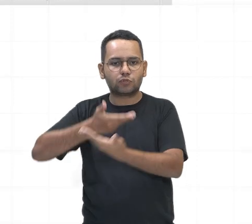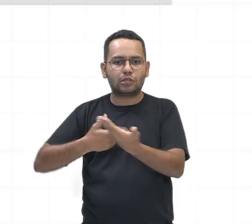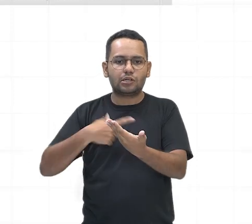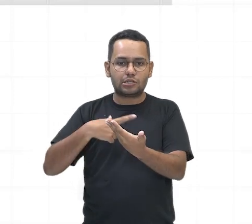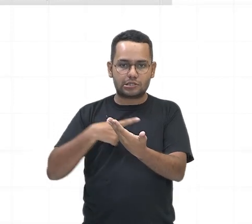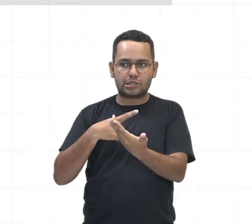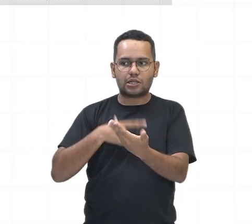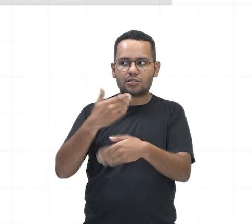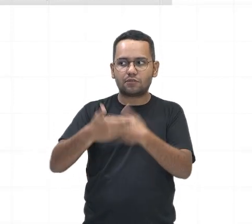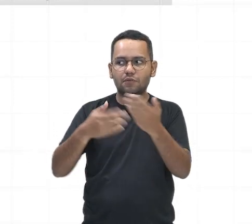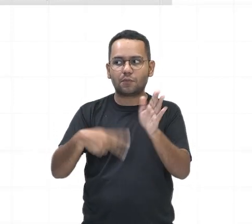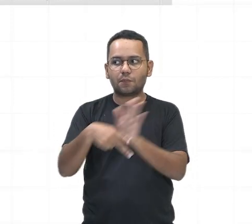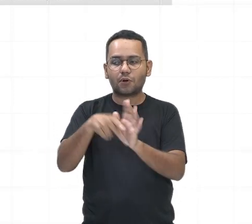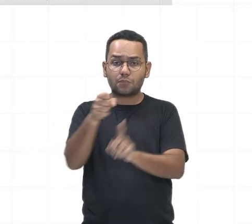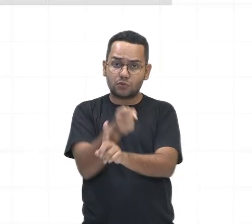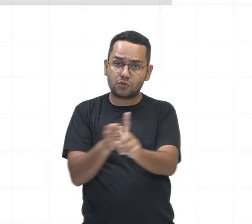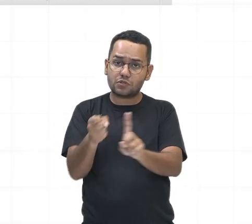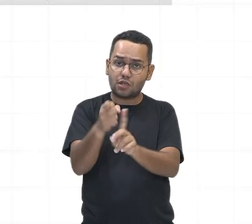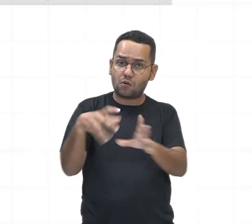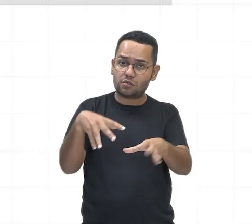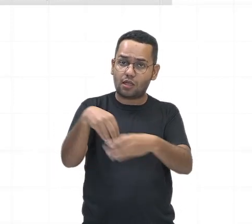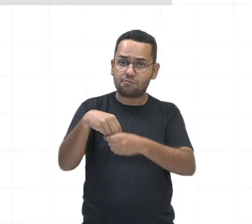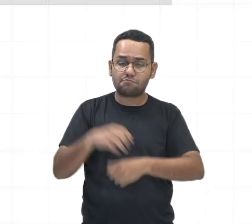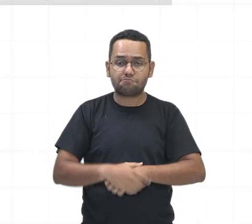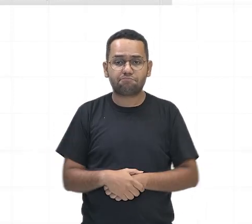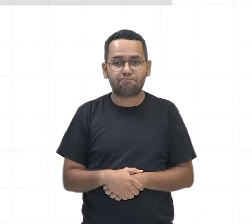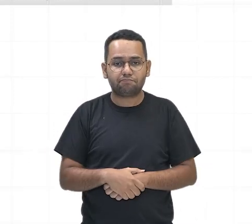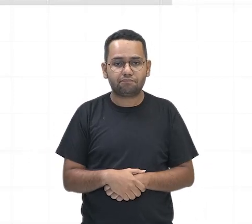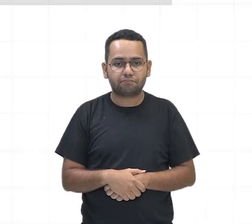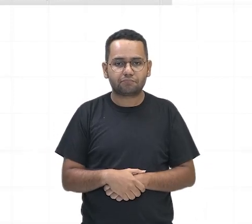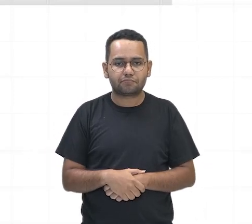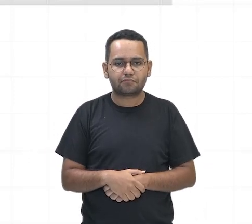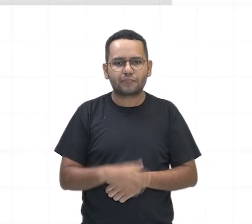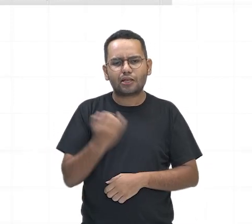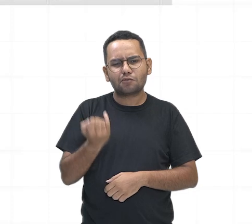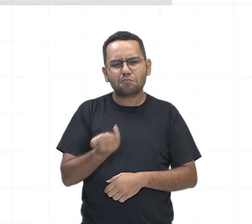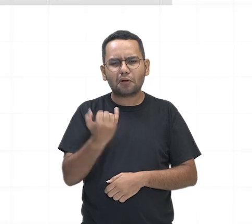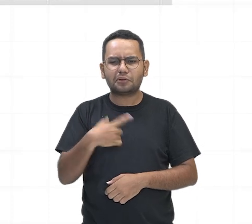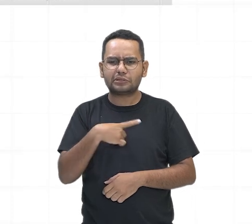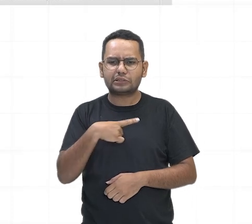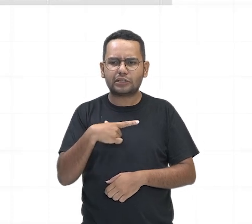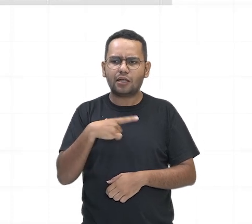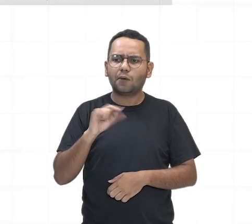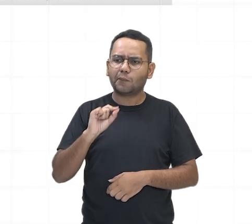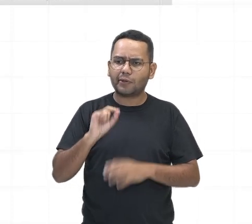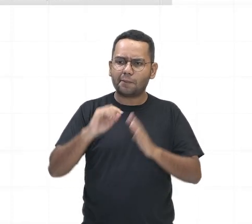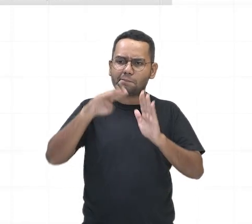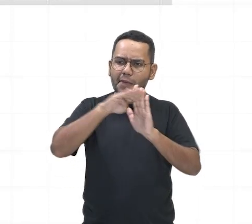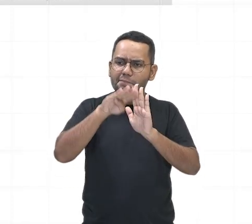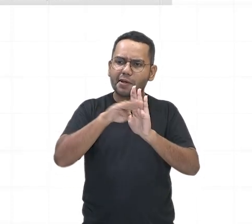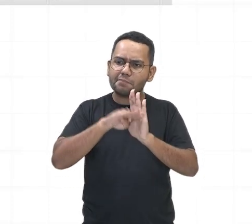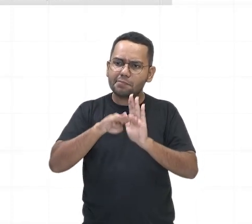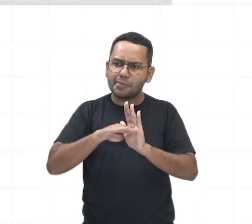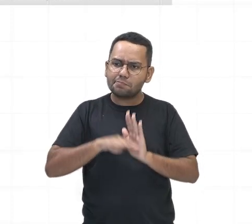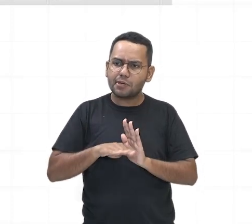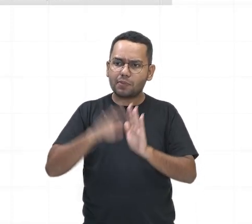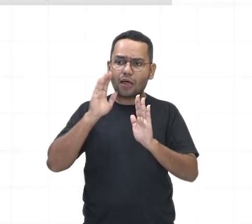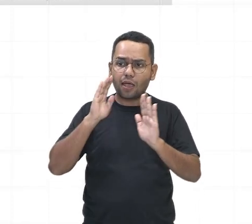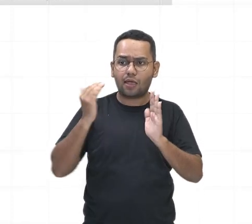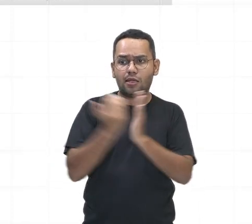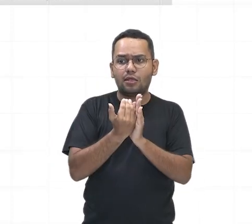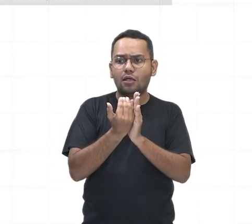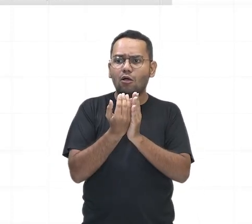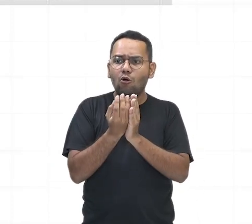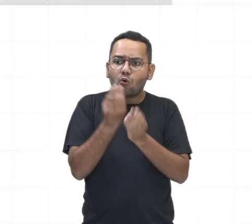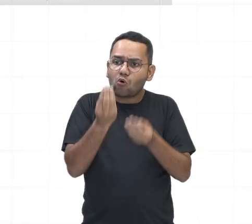em uma sociedade. Né? Os princípios eles estão na base da forma como nós vamos construir a